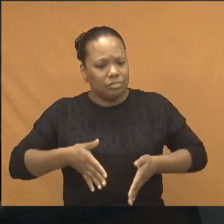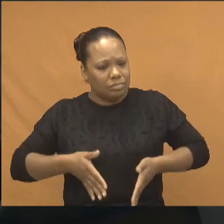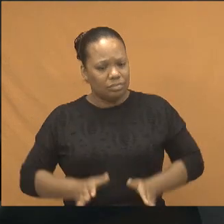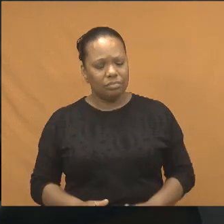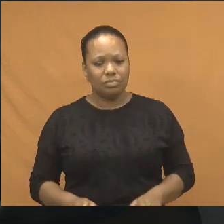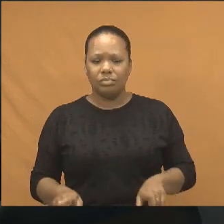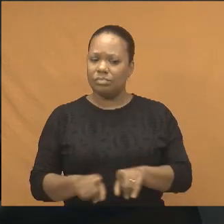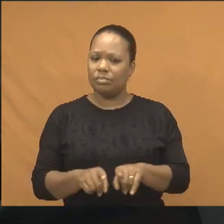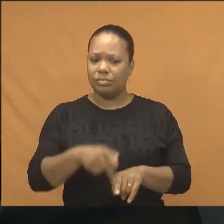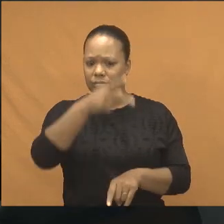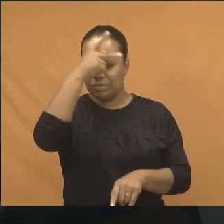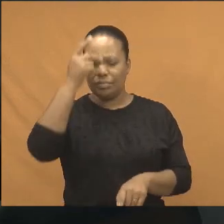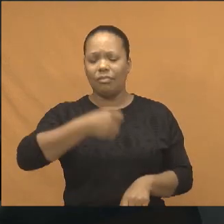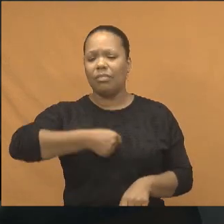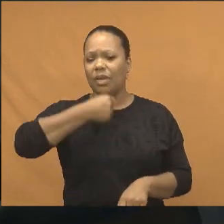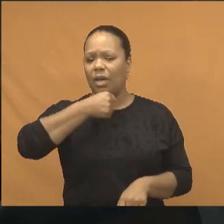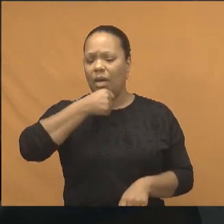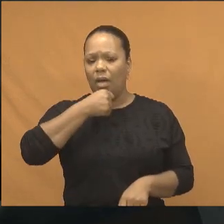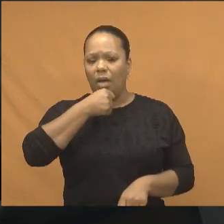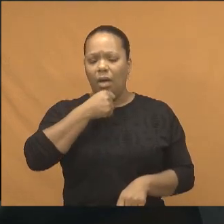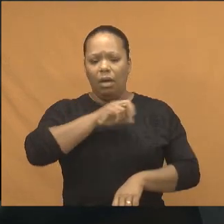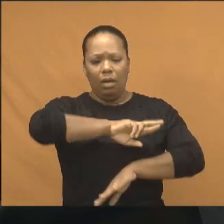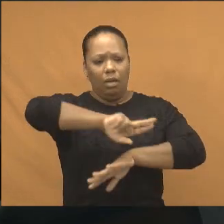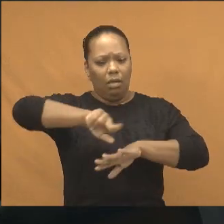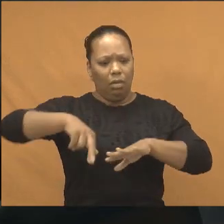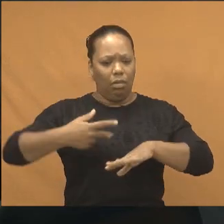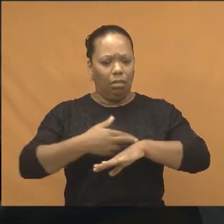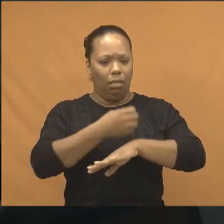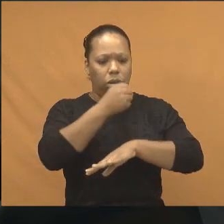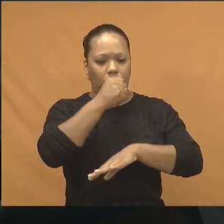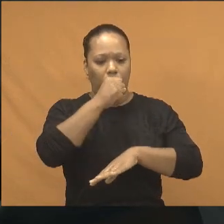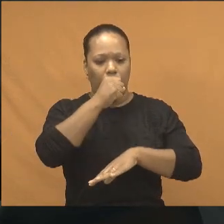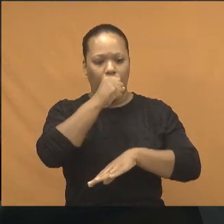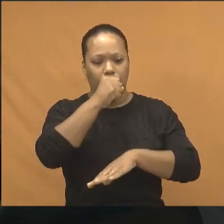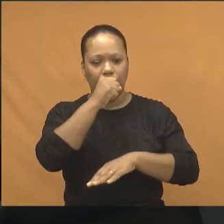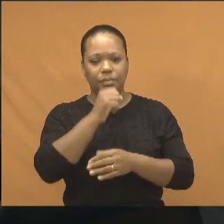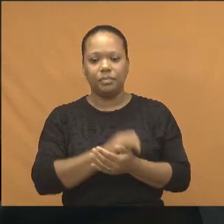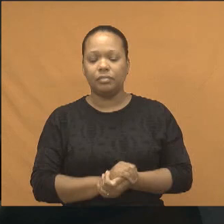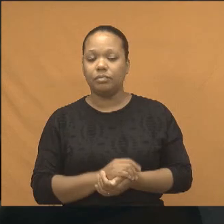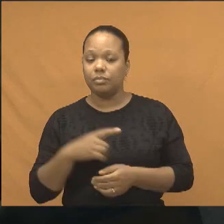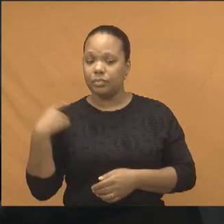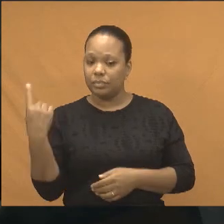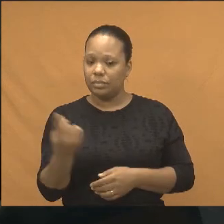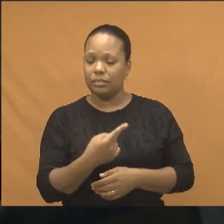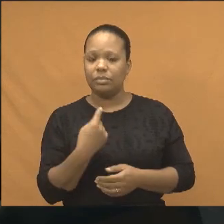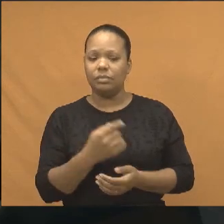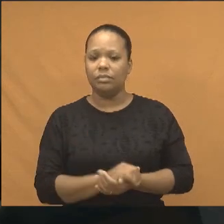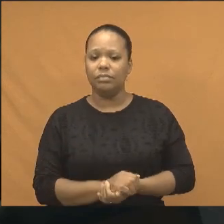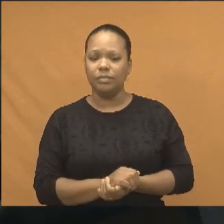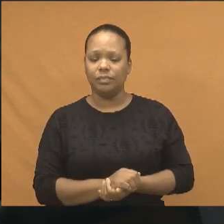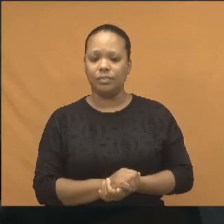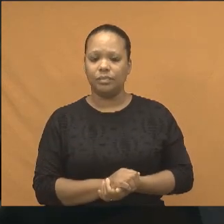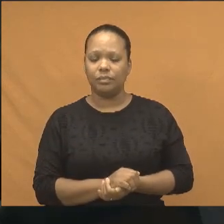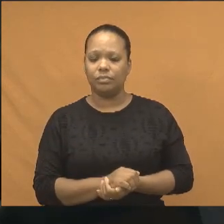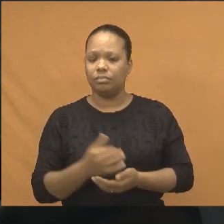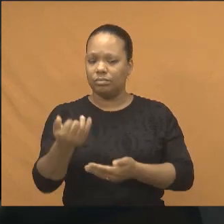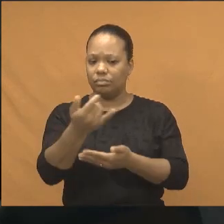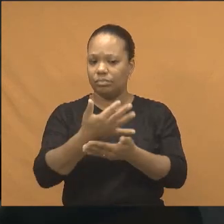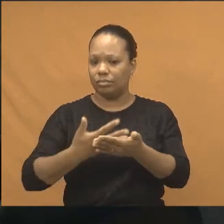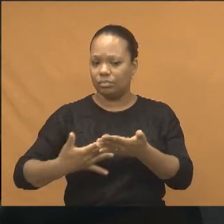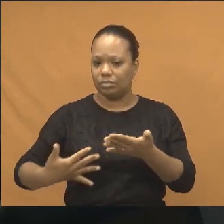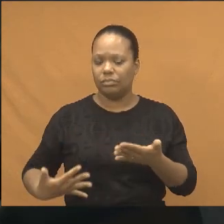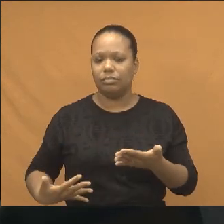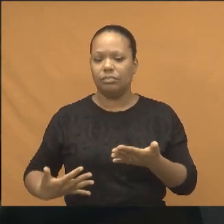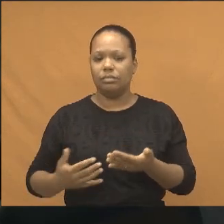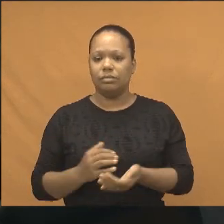idosos, e outras cirurgias também. Então, acho que cabe aqui uma frente de todos nós, depois desse relatório que chegar aqui